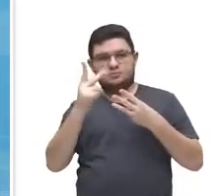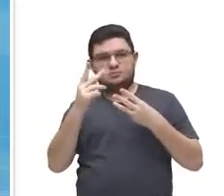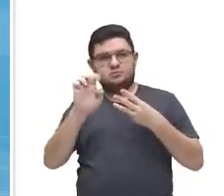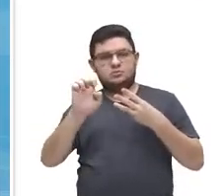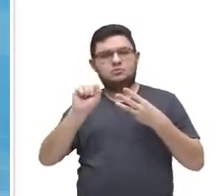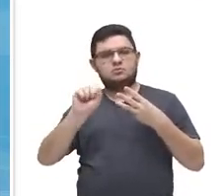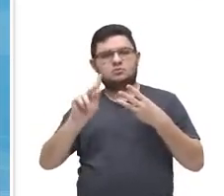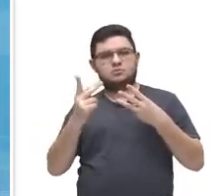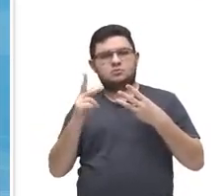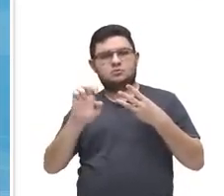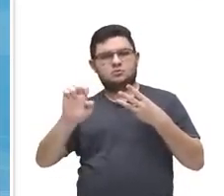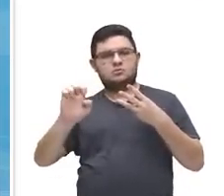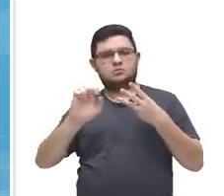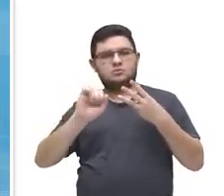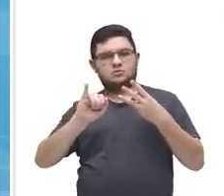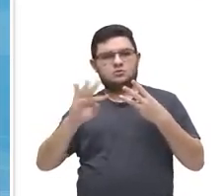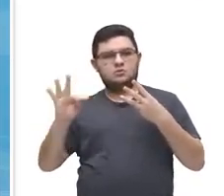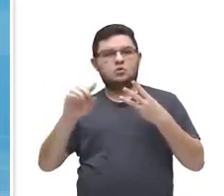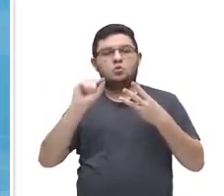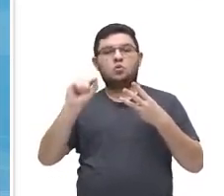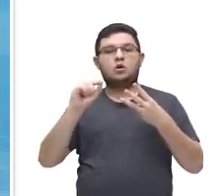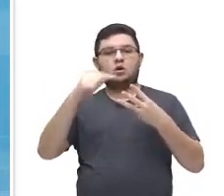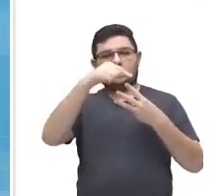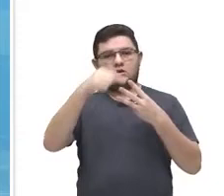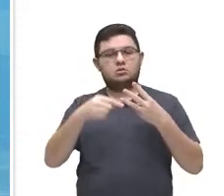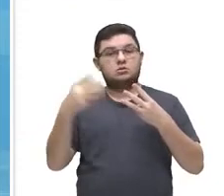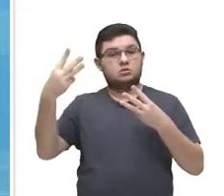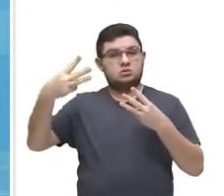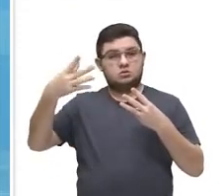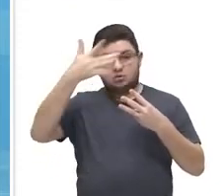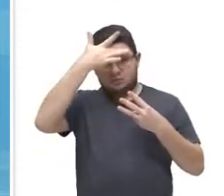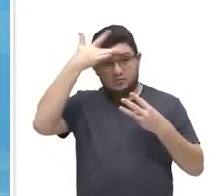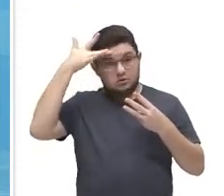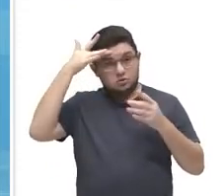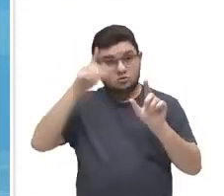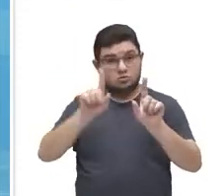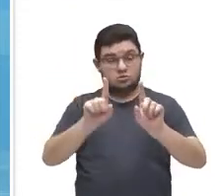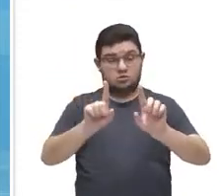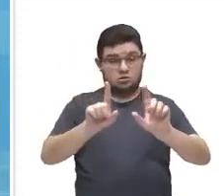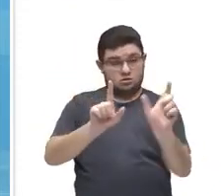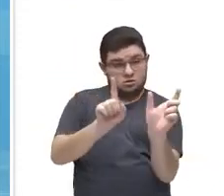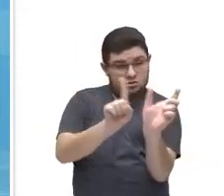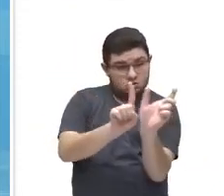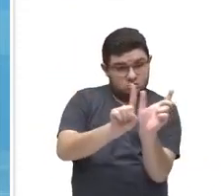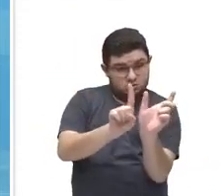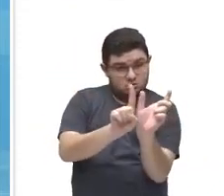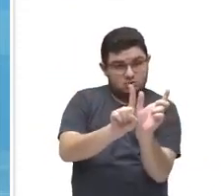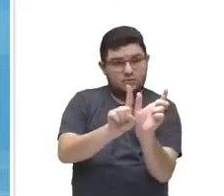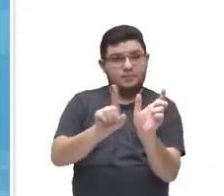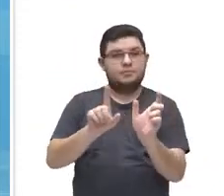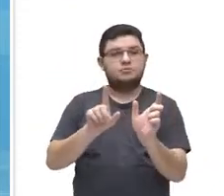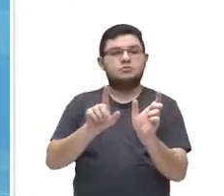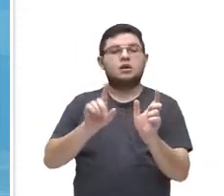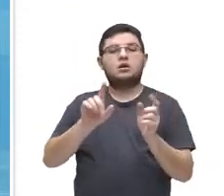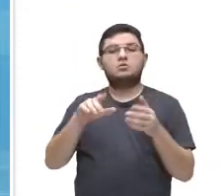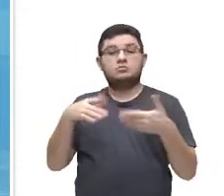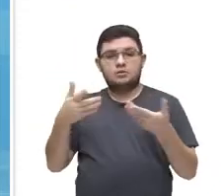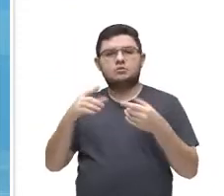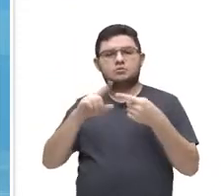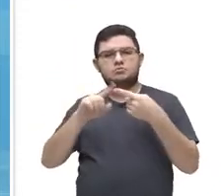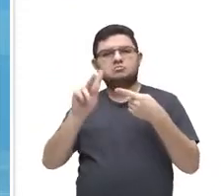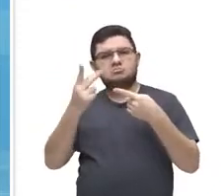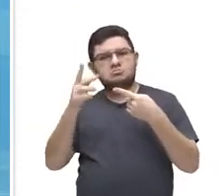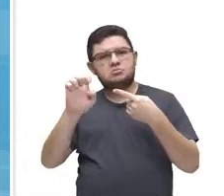ele, she, ela, e it, ele ou ela, só que eu utilizo para outras coisas que não sejam pessoas, tá certo? Então, uma